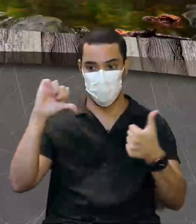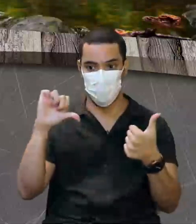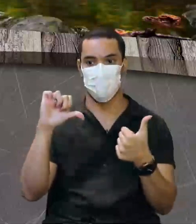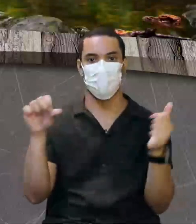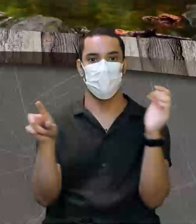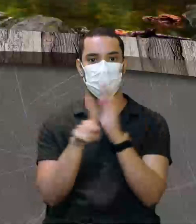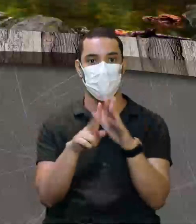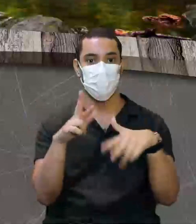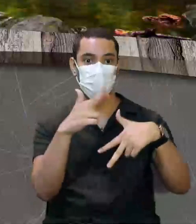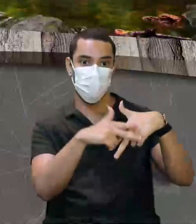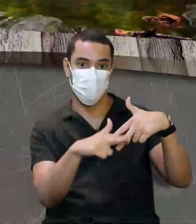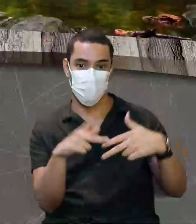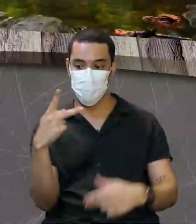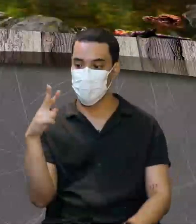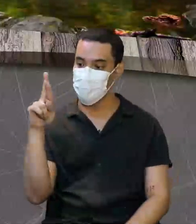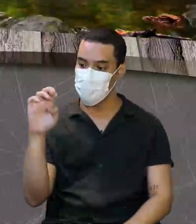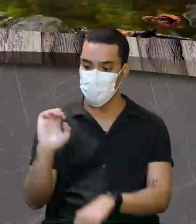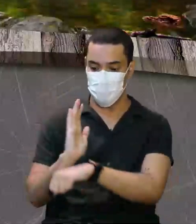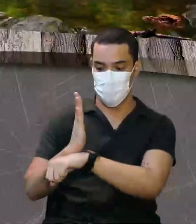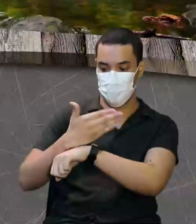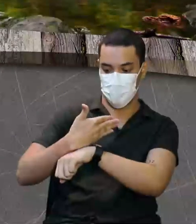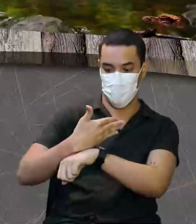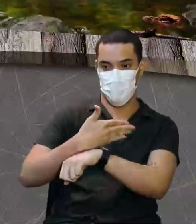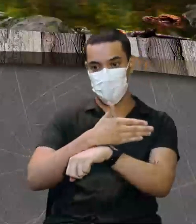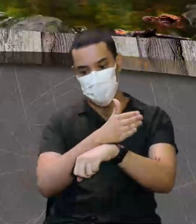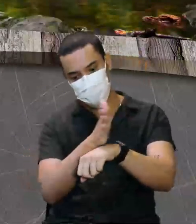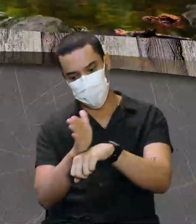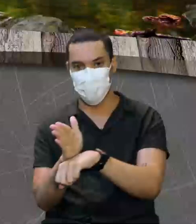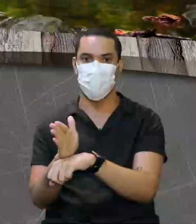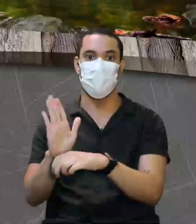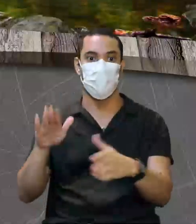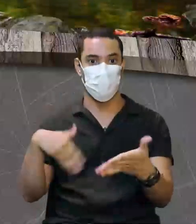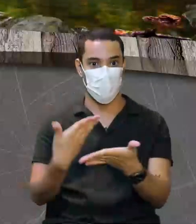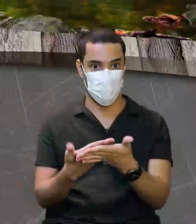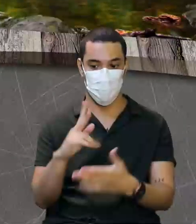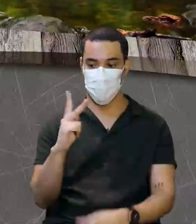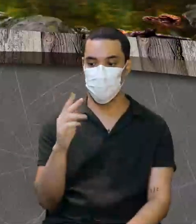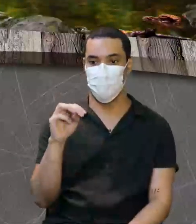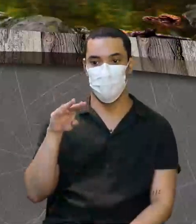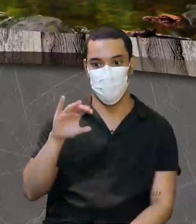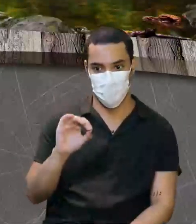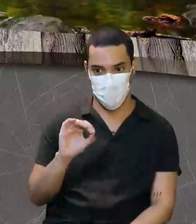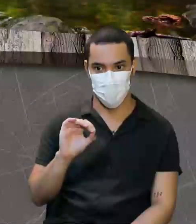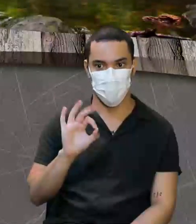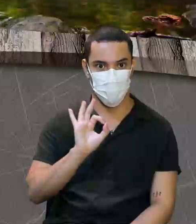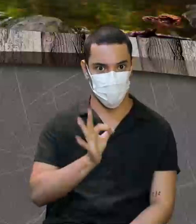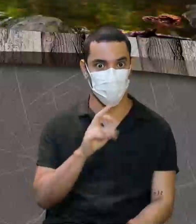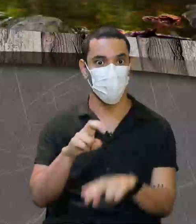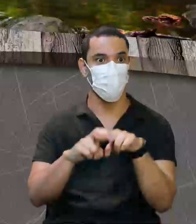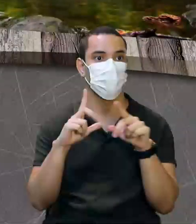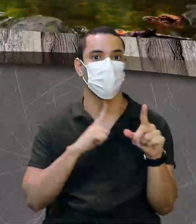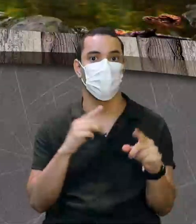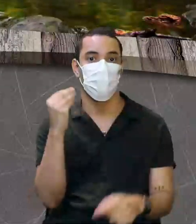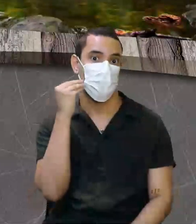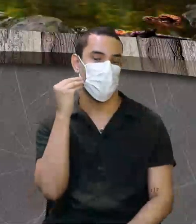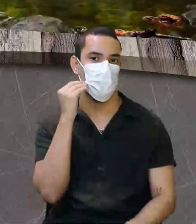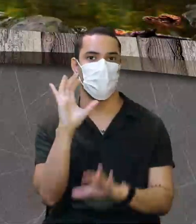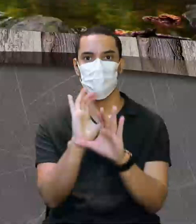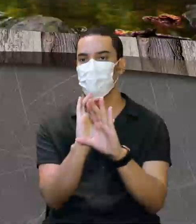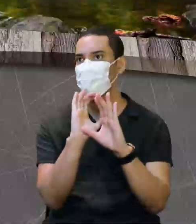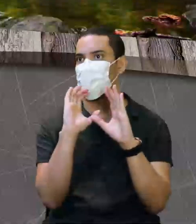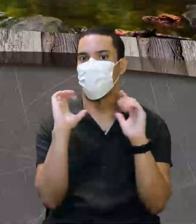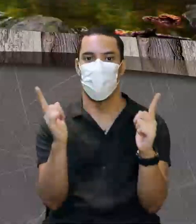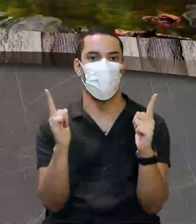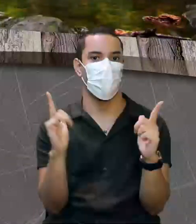gênero do pré para o Australopithecus até chegar no gênero Homo, tá? Então, esse foi uma evidência que